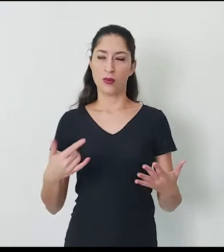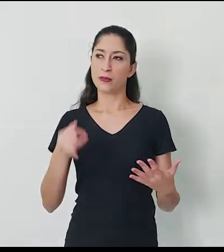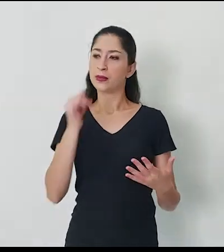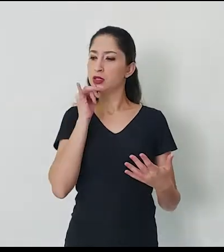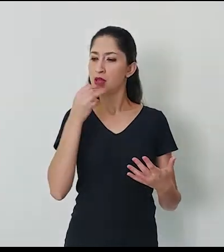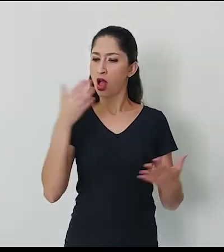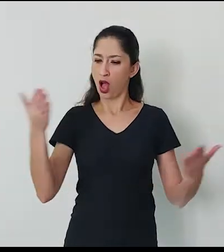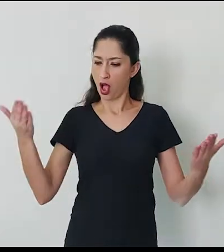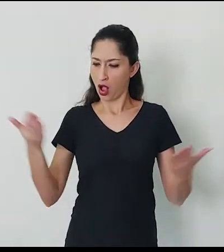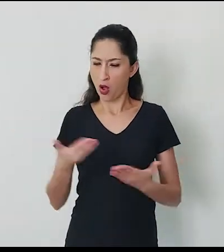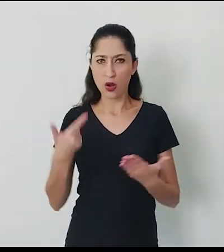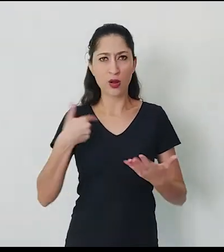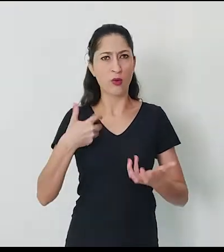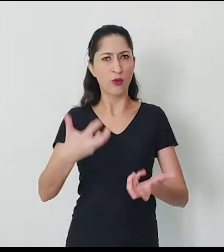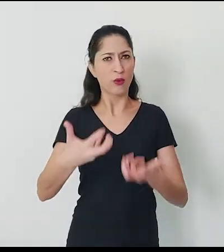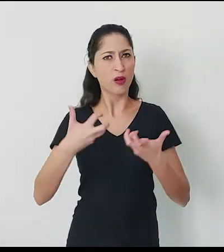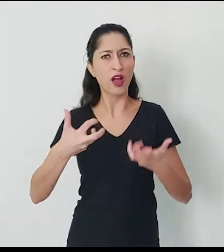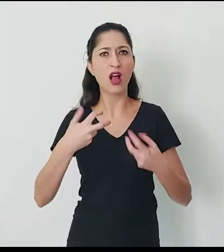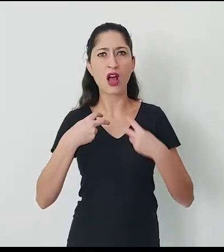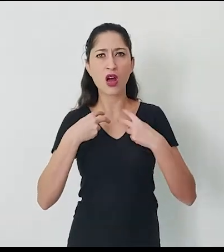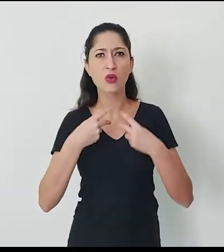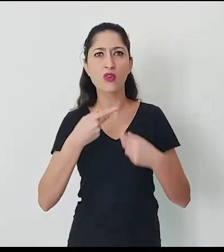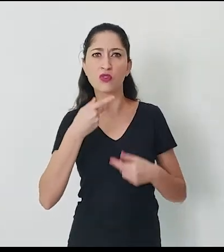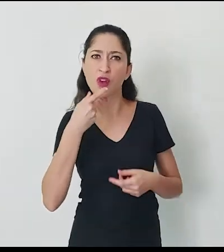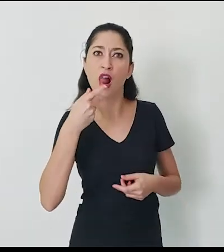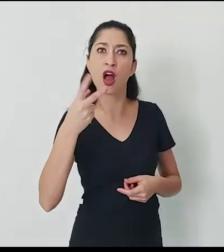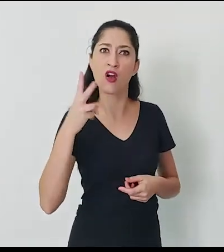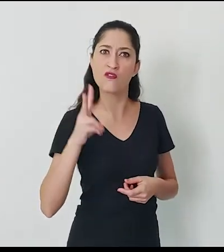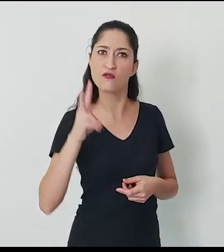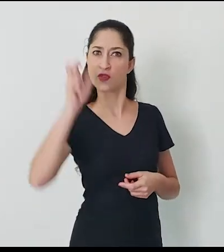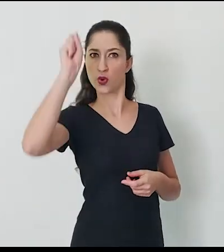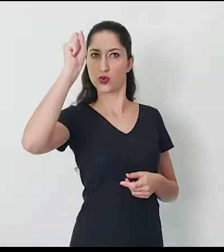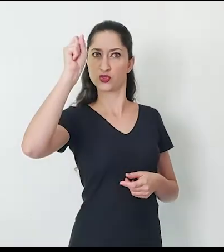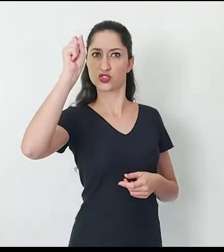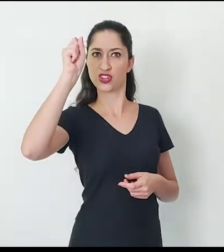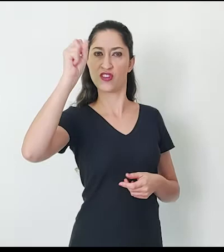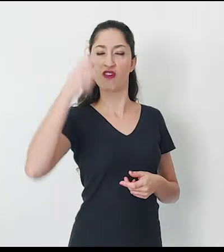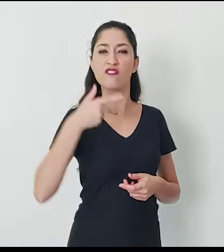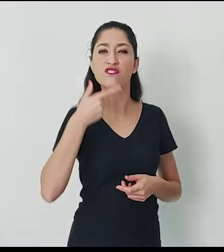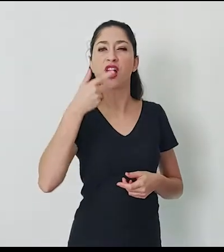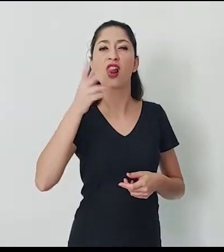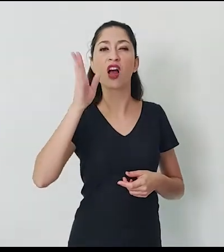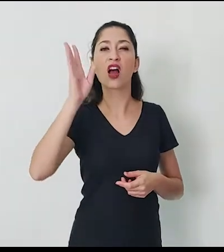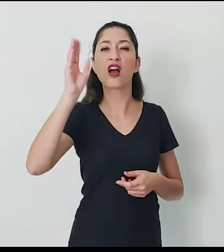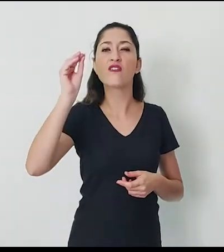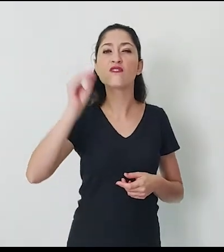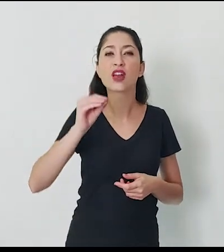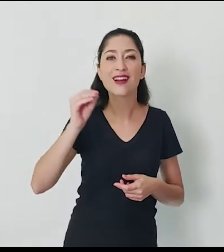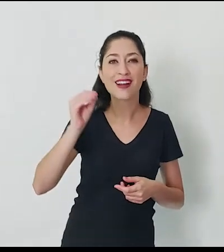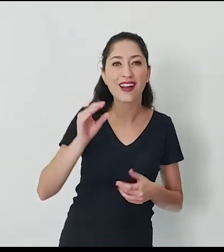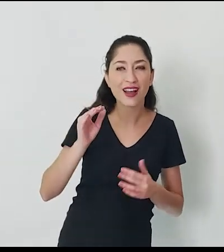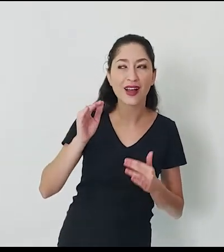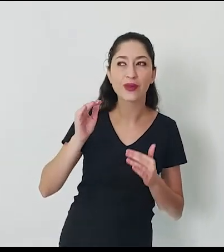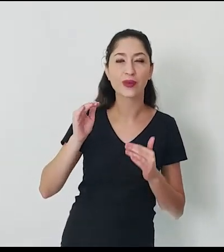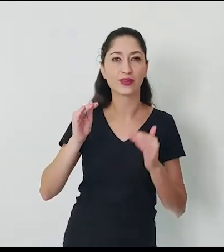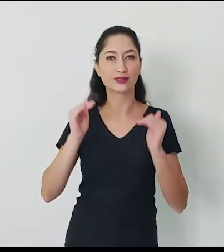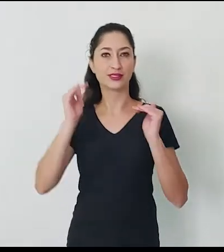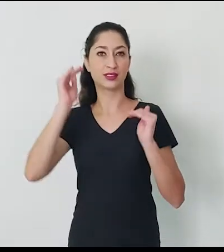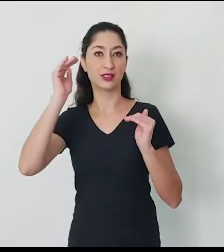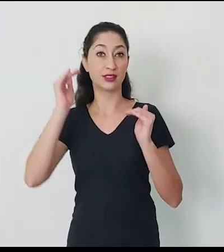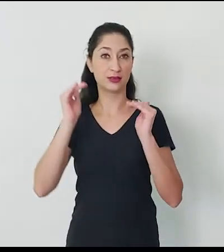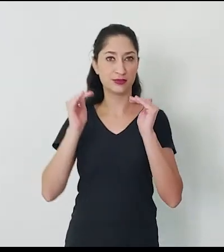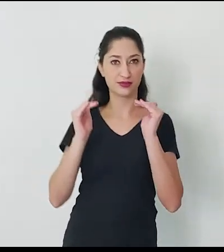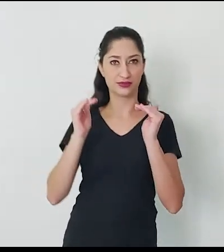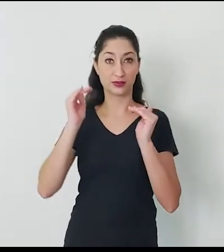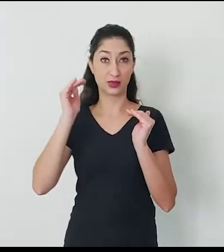assim, poxa, agora eu quero falar mais forte, agora eu quero falar mais fraco, sabe? Então a gente passa por essa